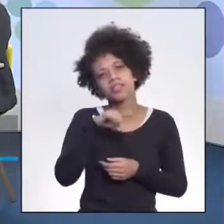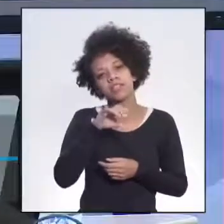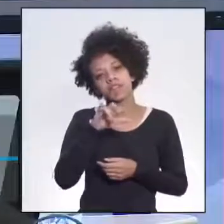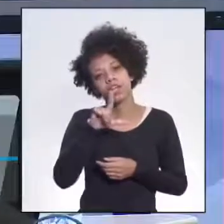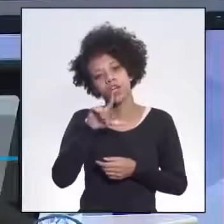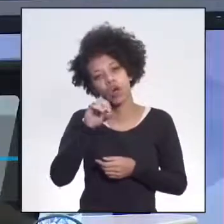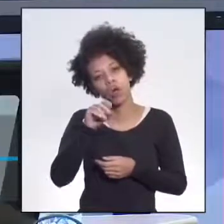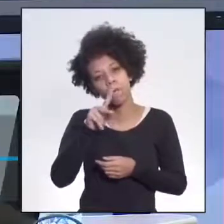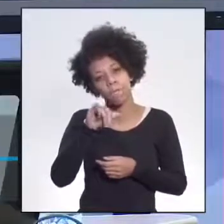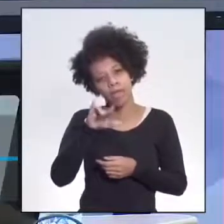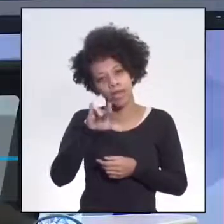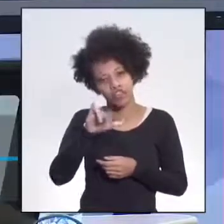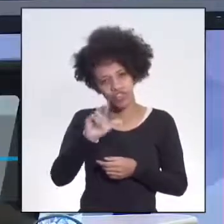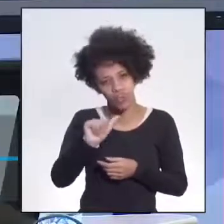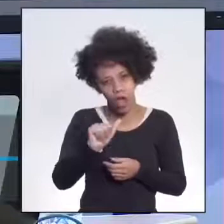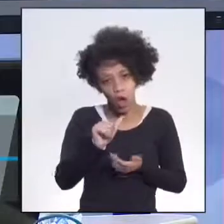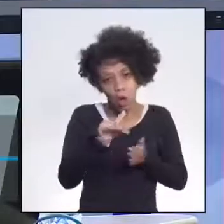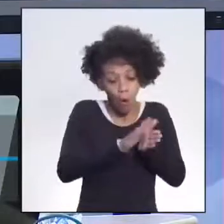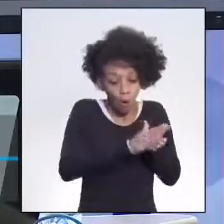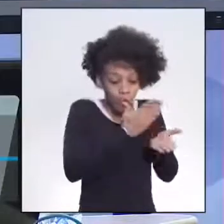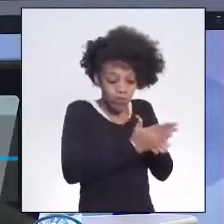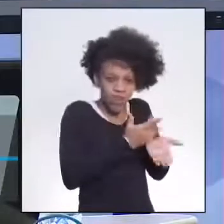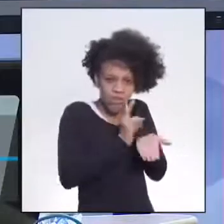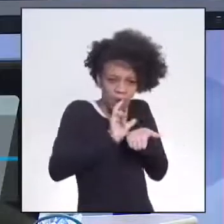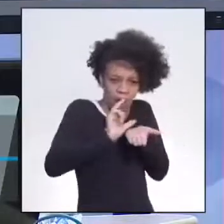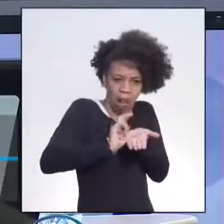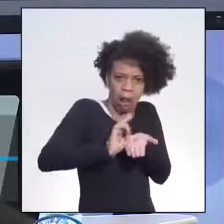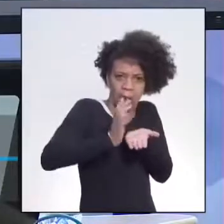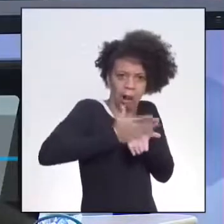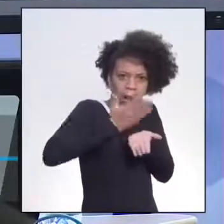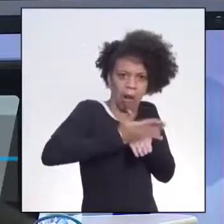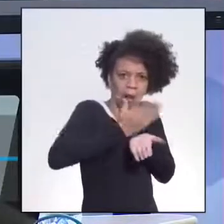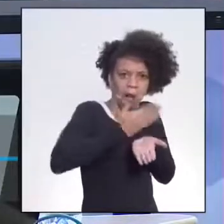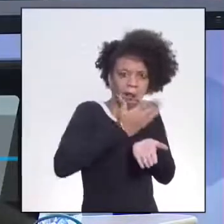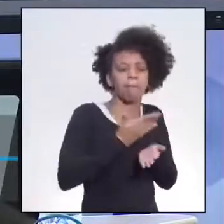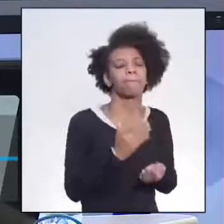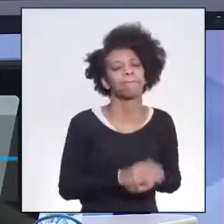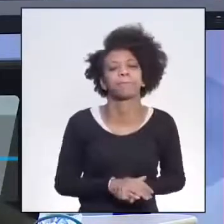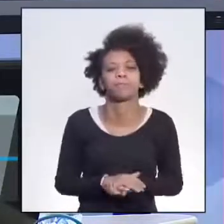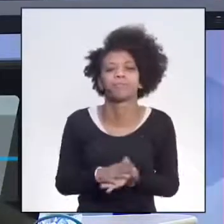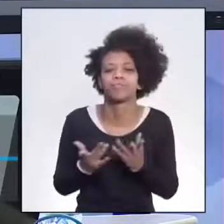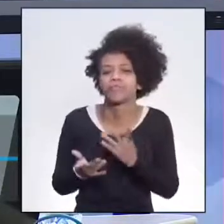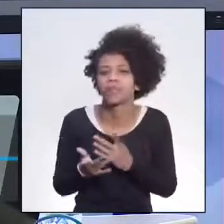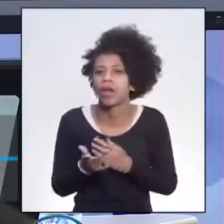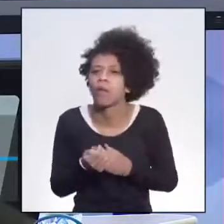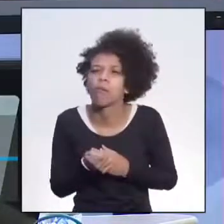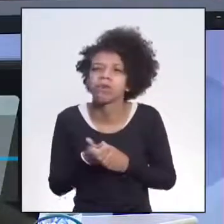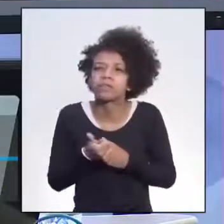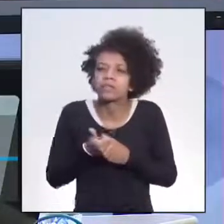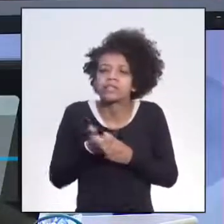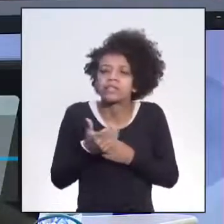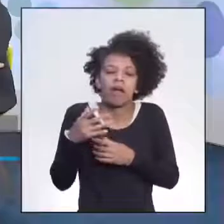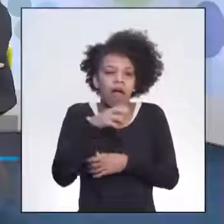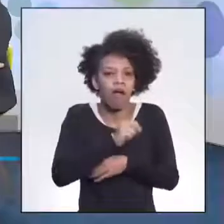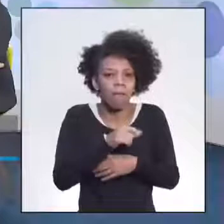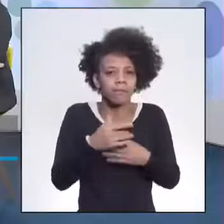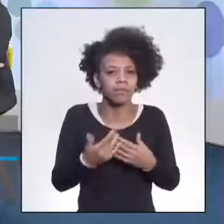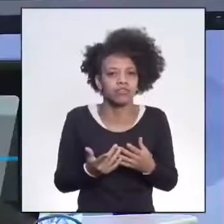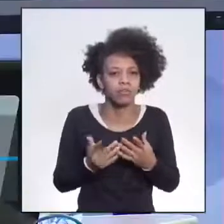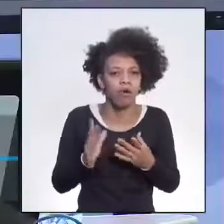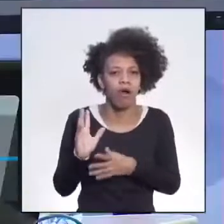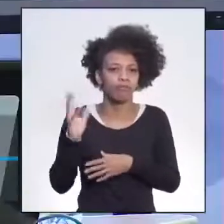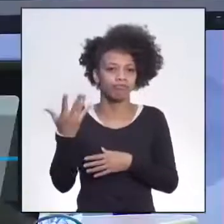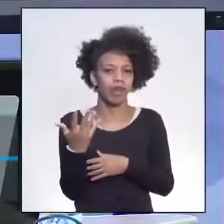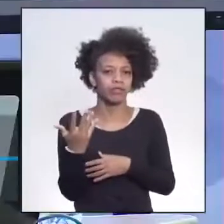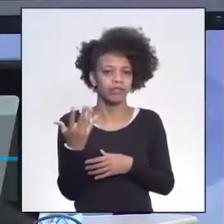esses contatos, e hoje nós temos essas informações, né? De forma quase que instantânea, né? Acontece uma coisa